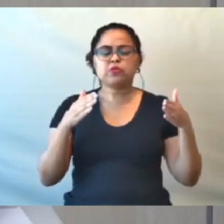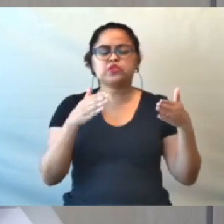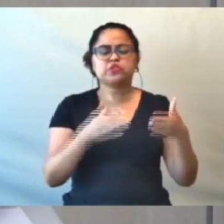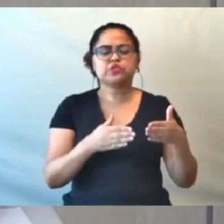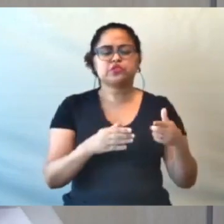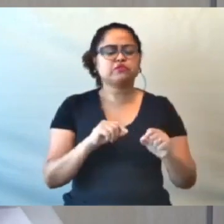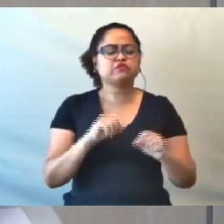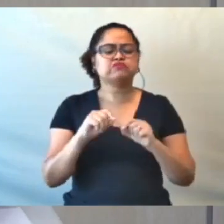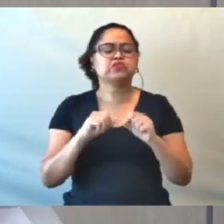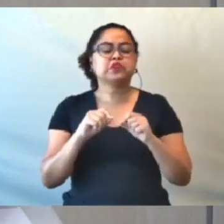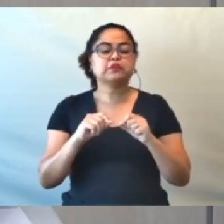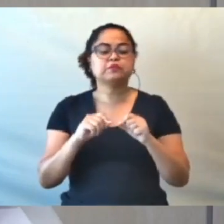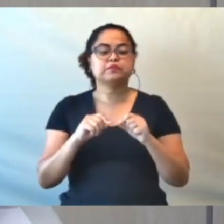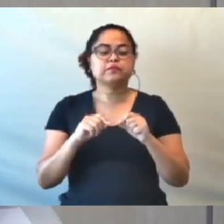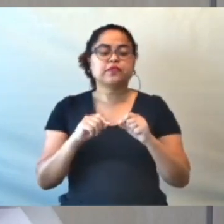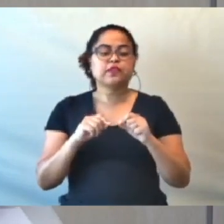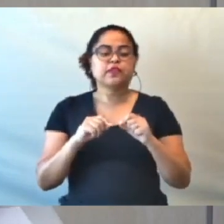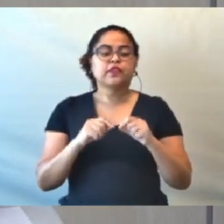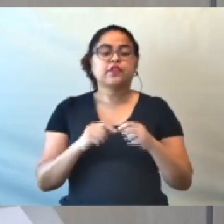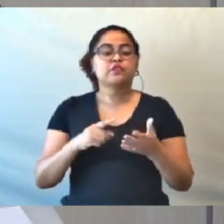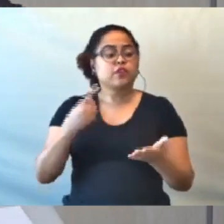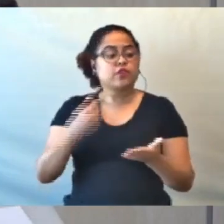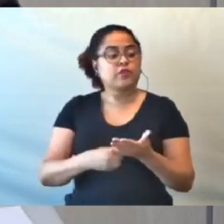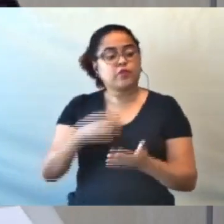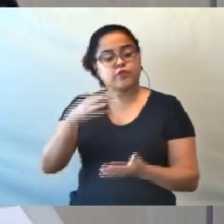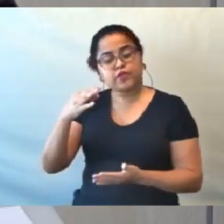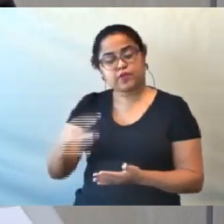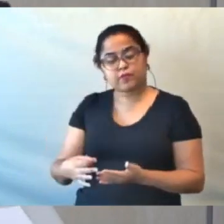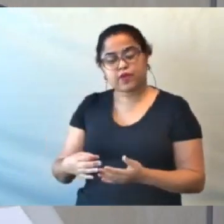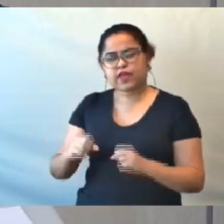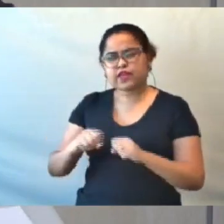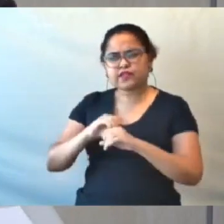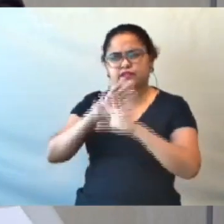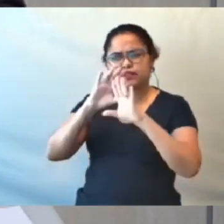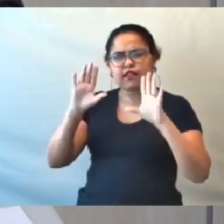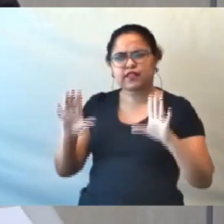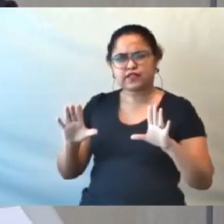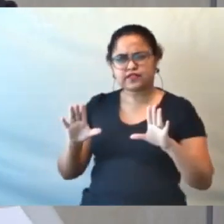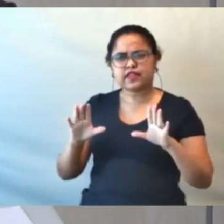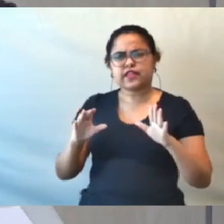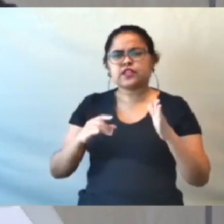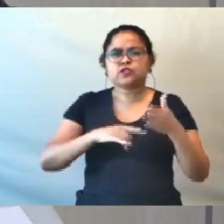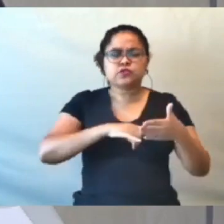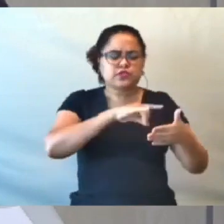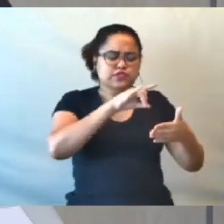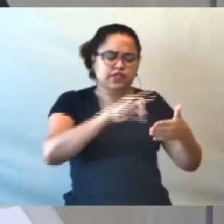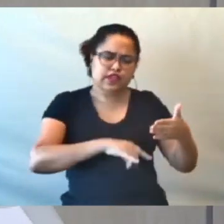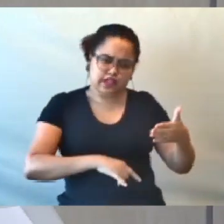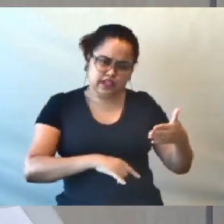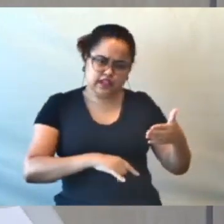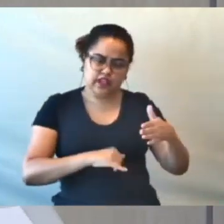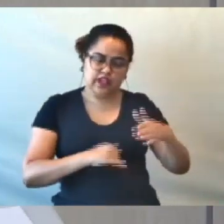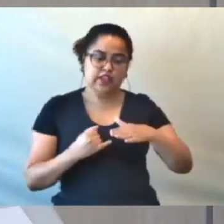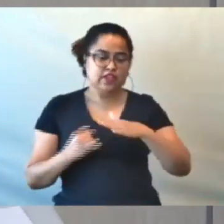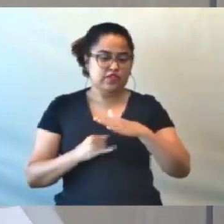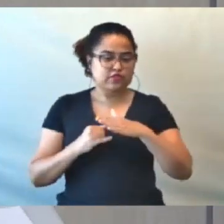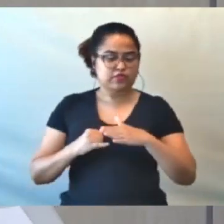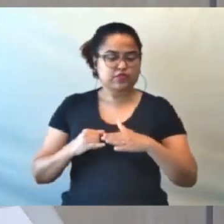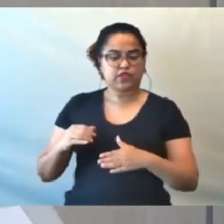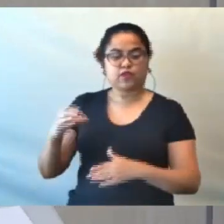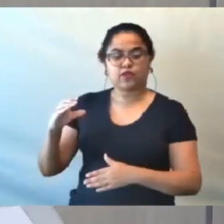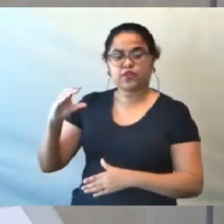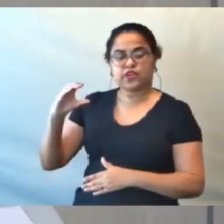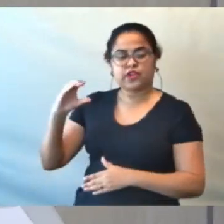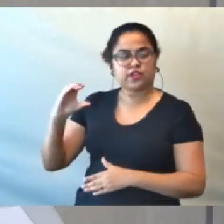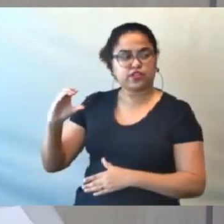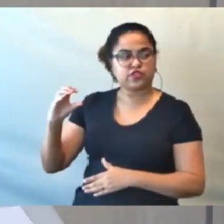esclarecer informações acerca dos relatórios que a Fundação Cristiano Ottoni, à luz do contrato que tem com a Prefeitura